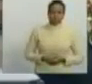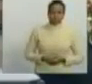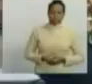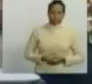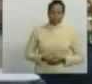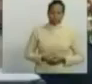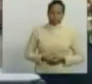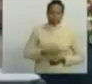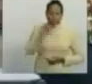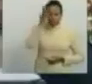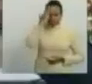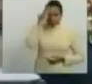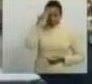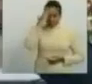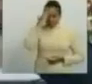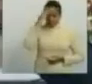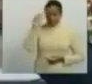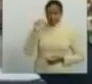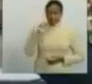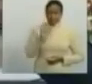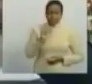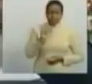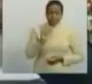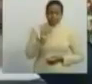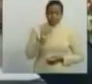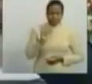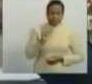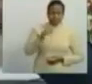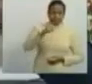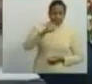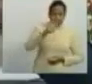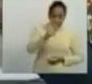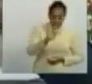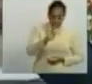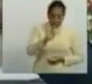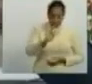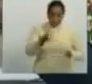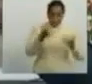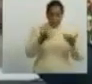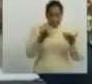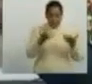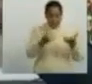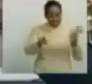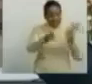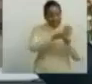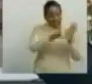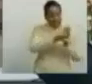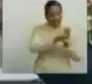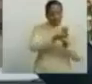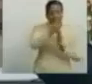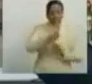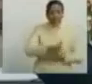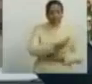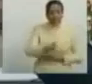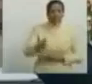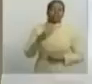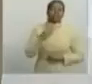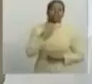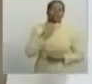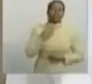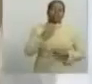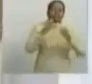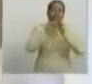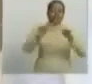Sabendo que o PT está querendo aprovar leis onde o sacerdote não pode se pronunciar, não pode